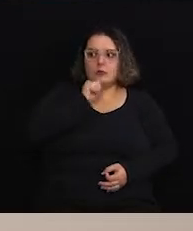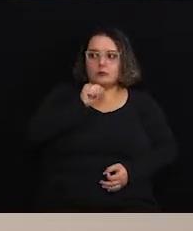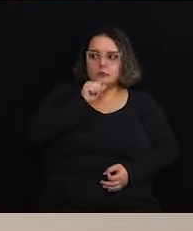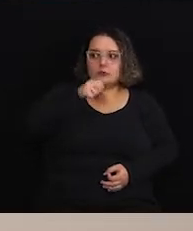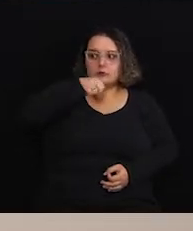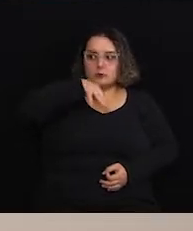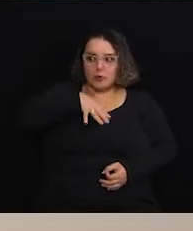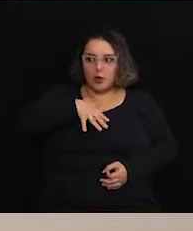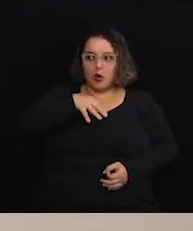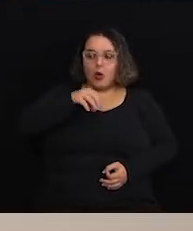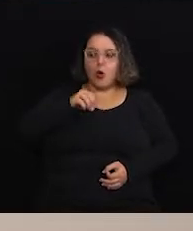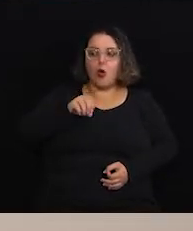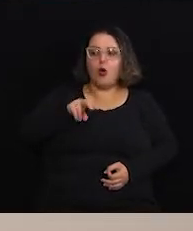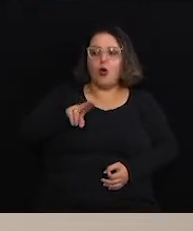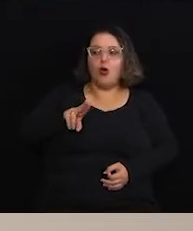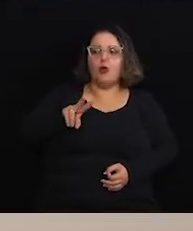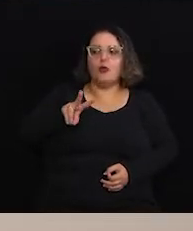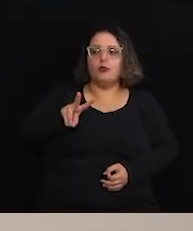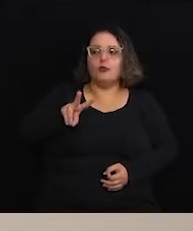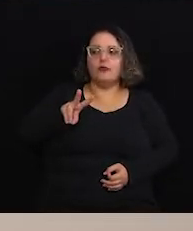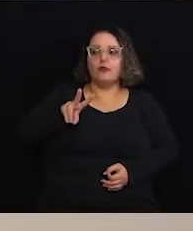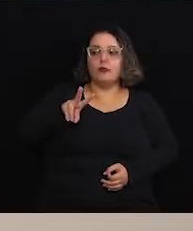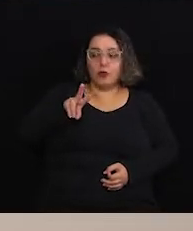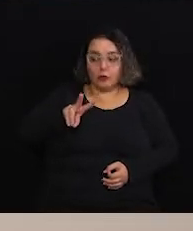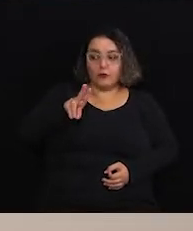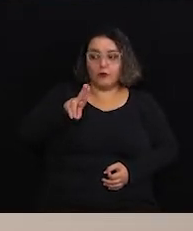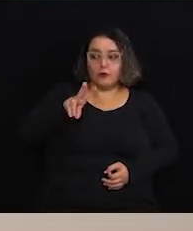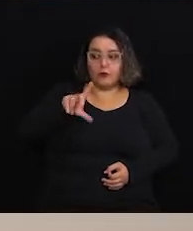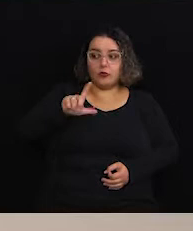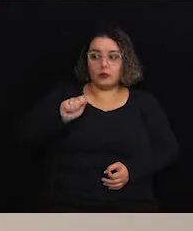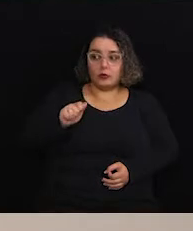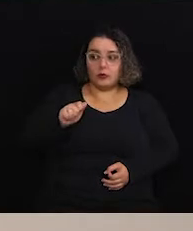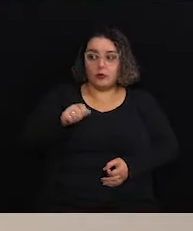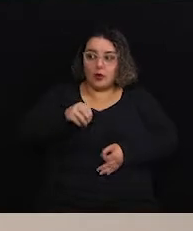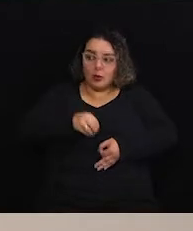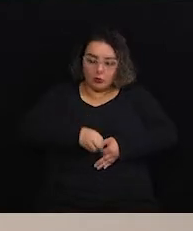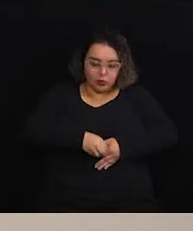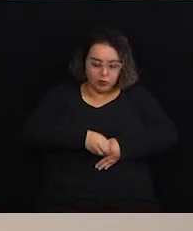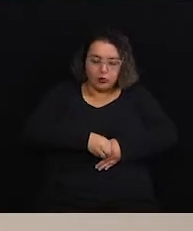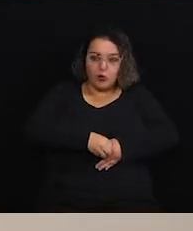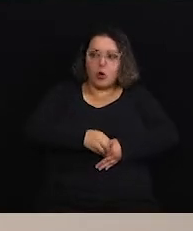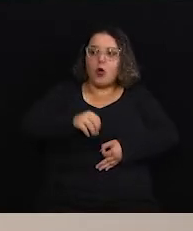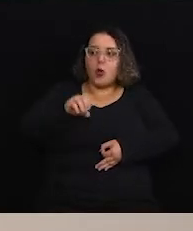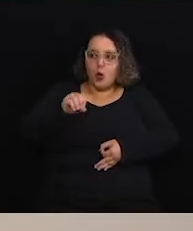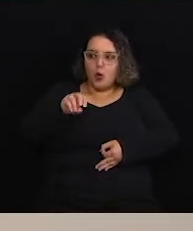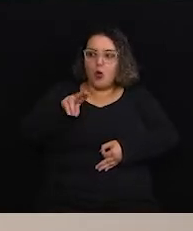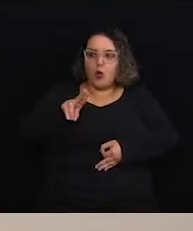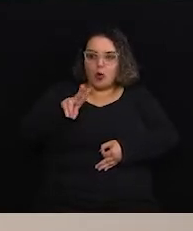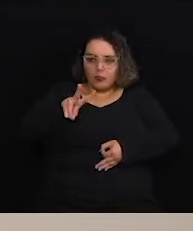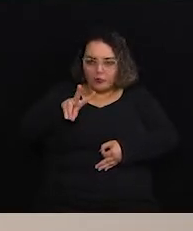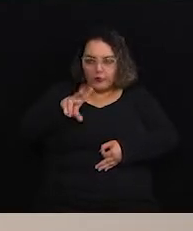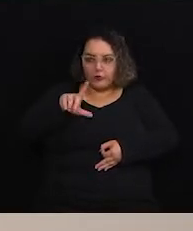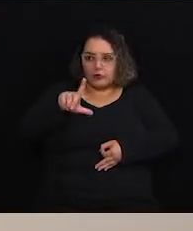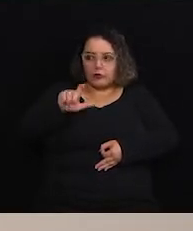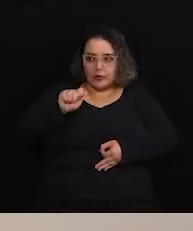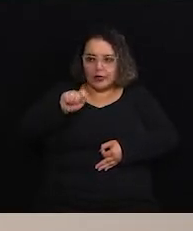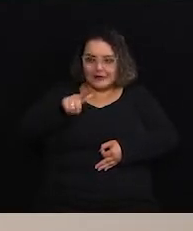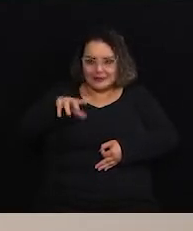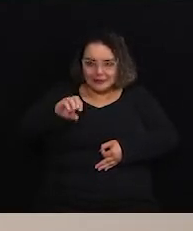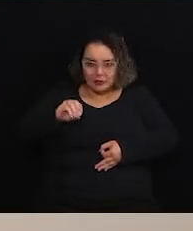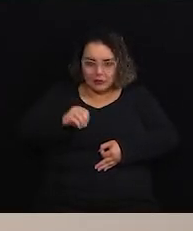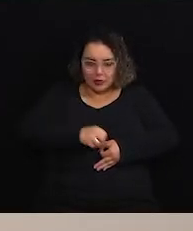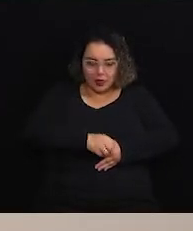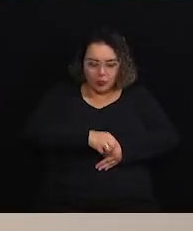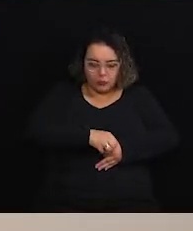mulher ovula, ela forma, o óvulo, na verdade, é um cisto que ela forma um cisto, que é a ovulação, ele rompe e ela ovula. Às